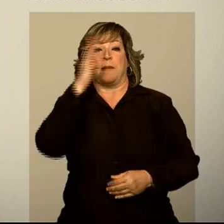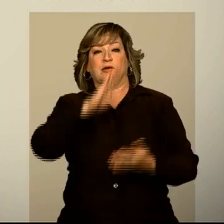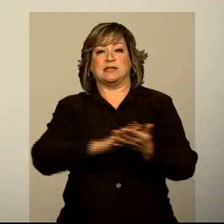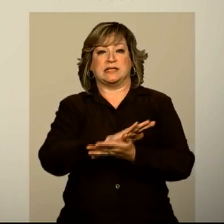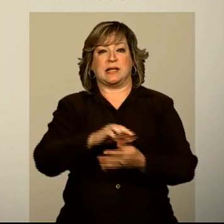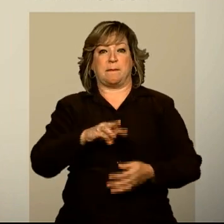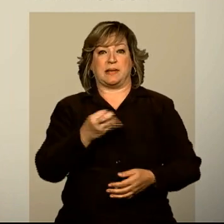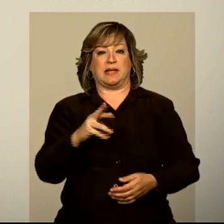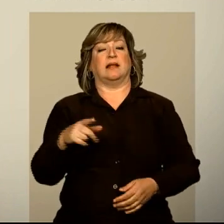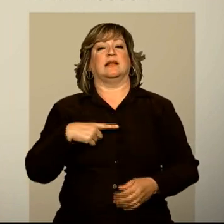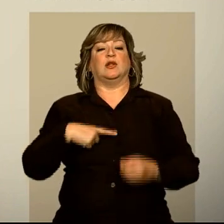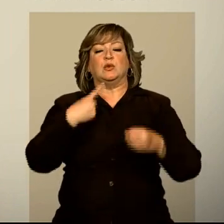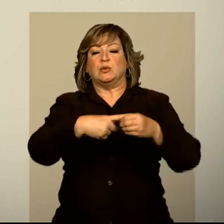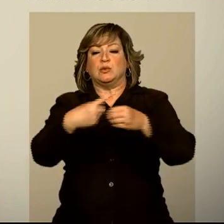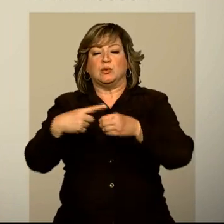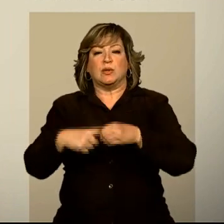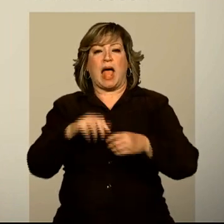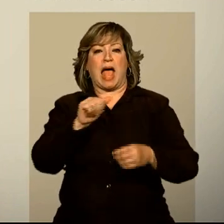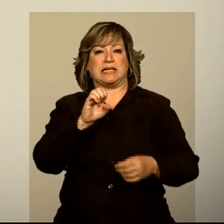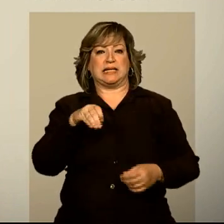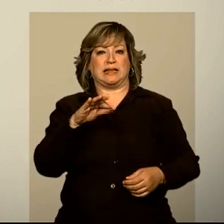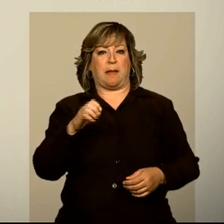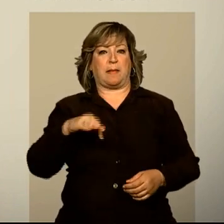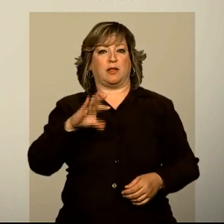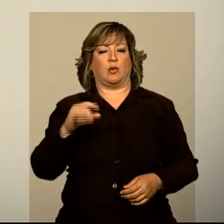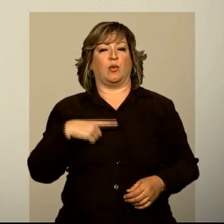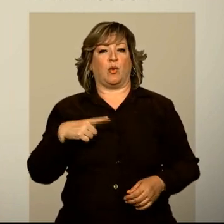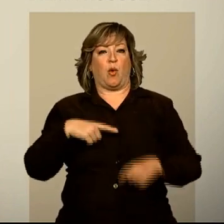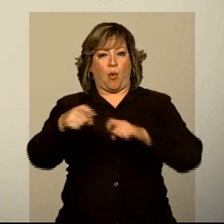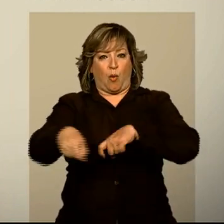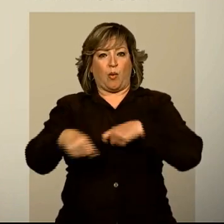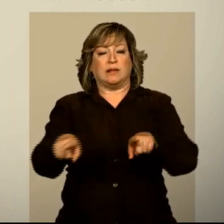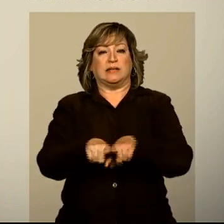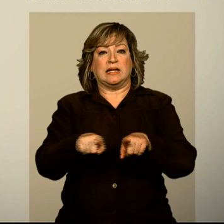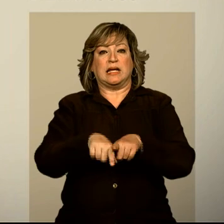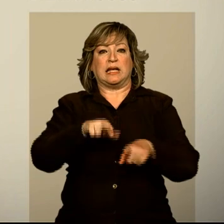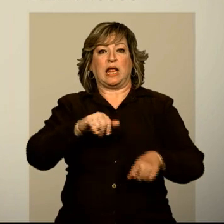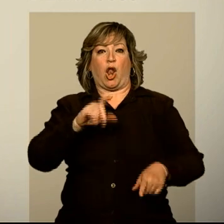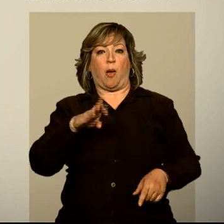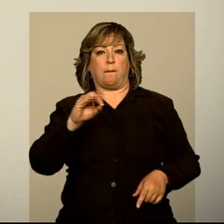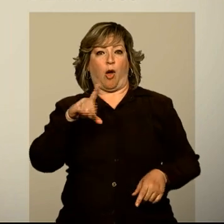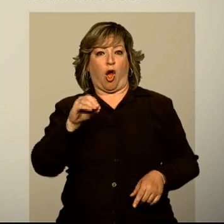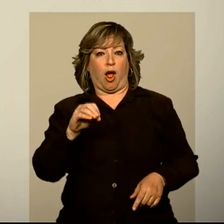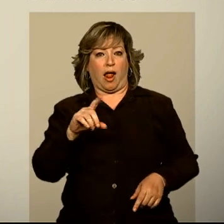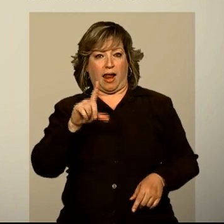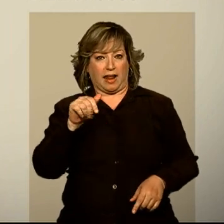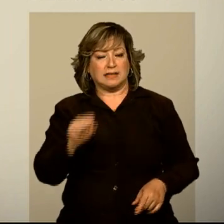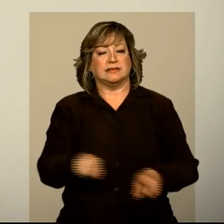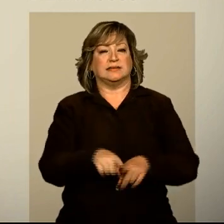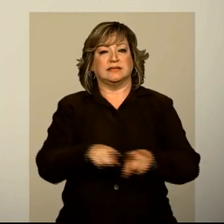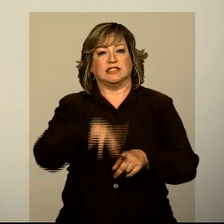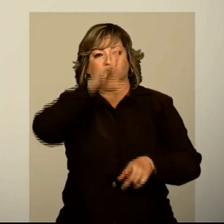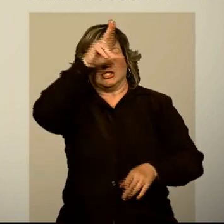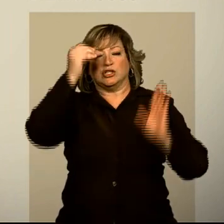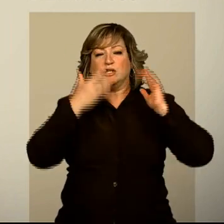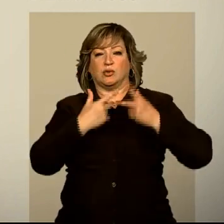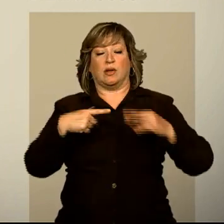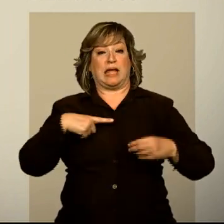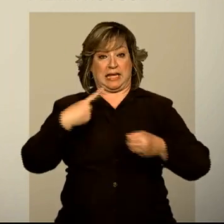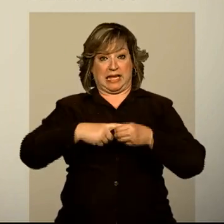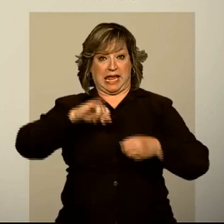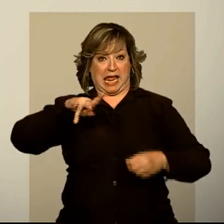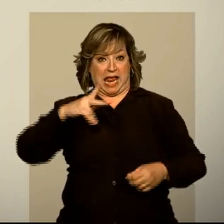os assentamentos rurais e as comunidades indígenas e quilombolas Olha só Luciano lá na ilha de Marambaia